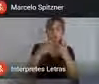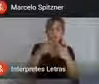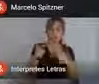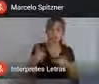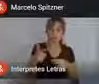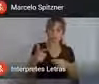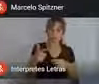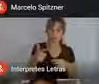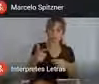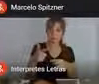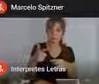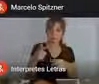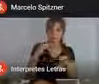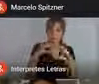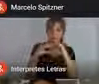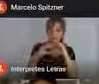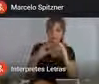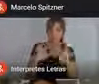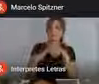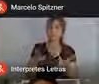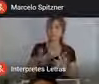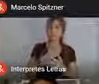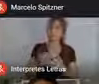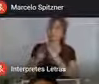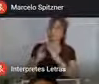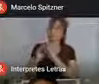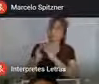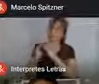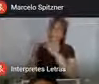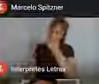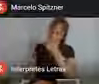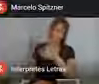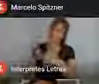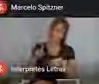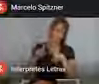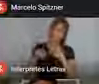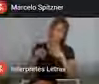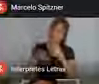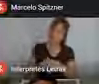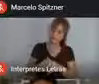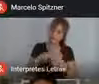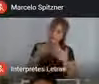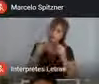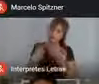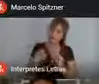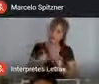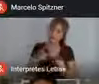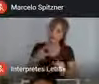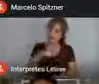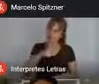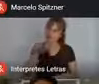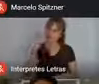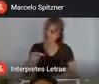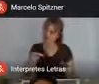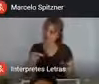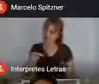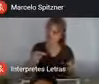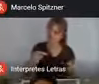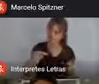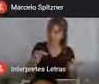situação comunicativa. Comente um pouco sobre o uso da língua dentro da variação e riqueza linguística. Existe o certo e errado